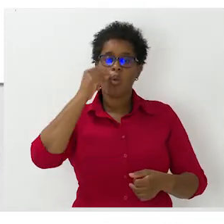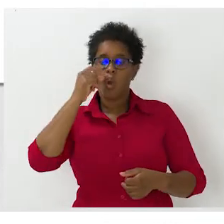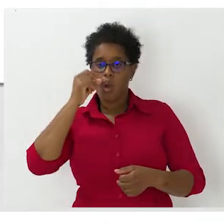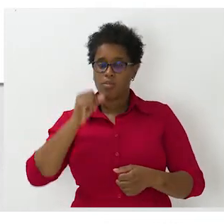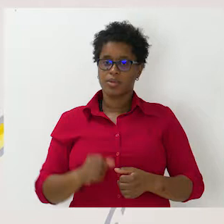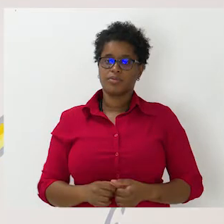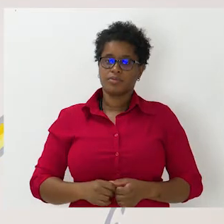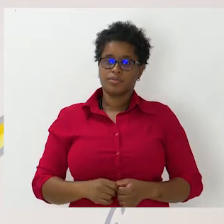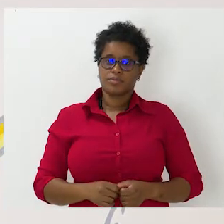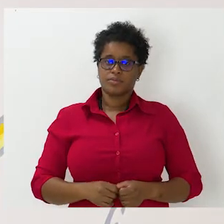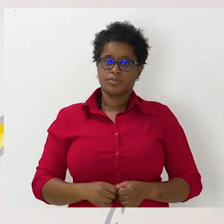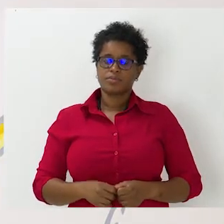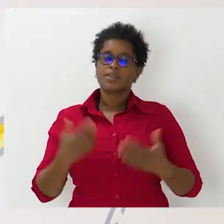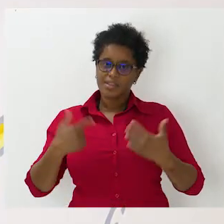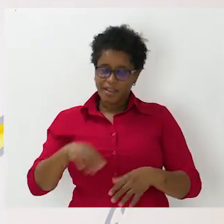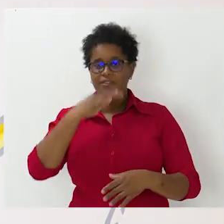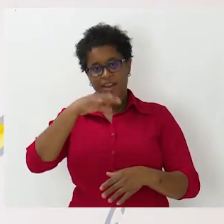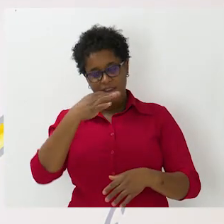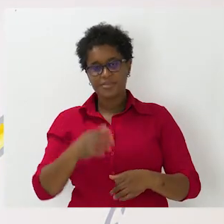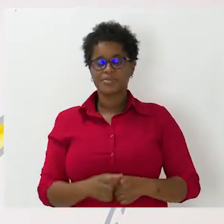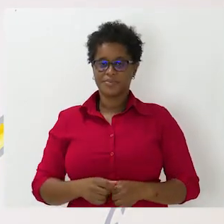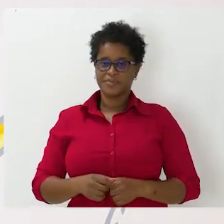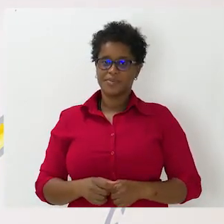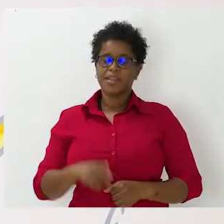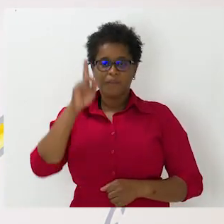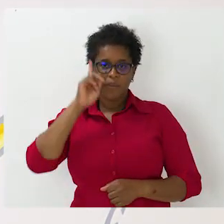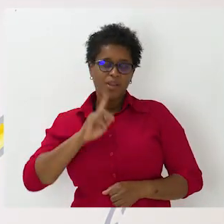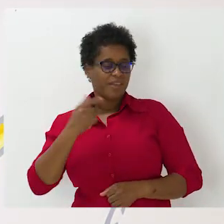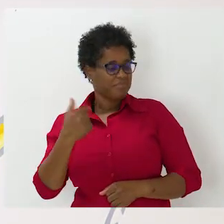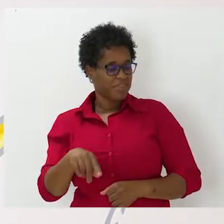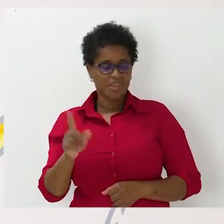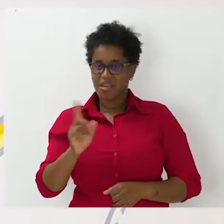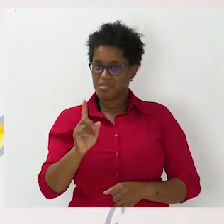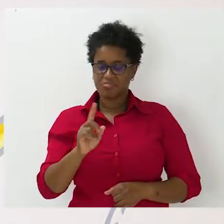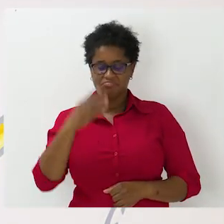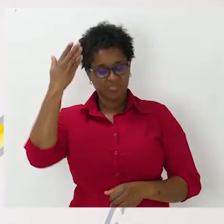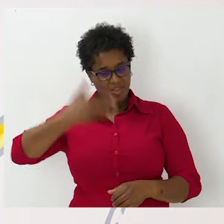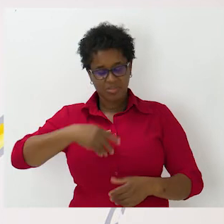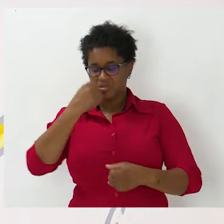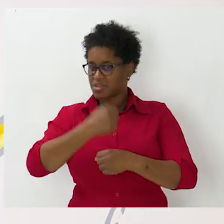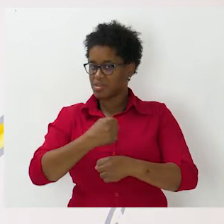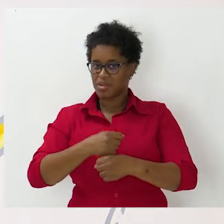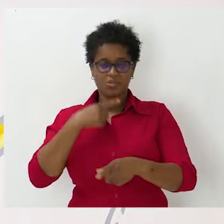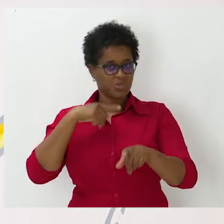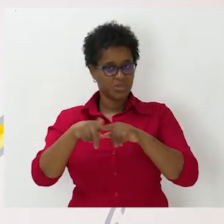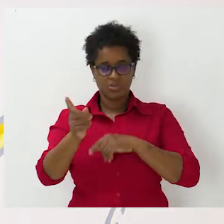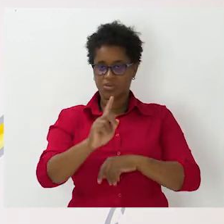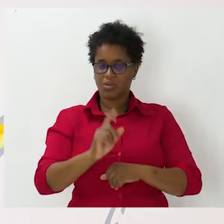homens. Está dito, mulher não tinha direito de exercício